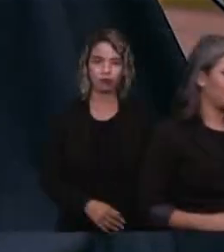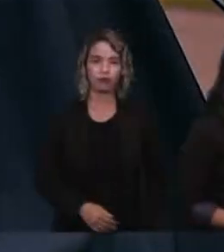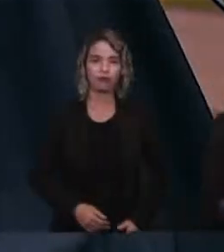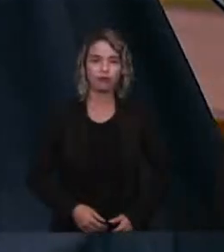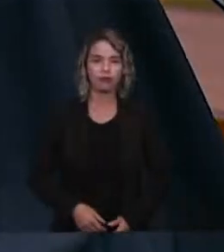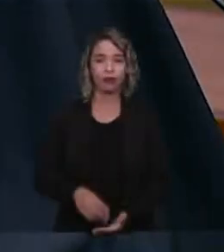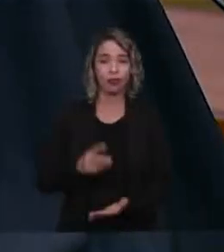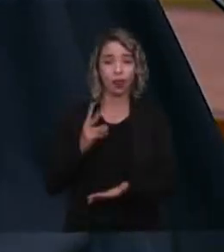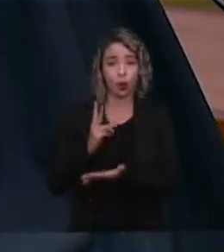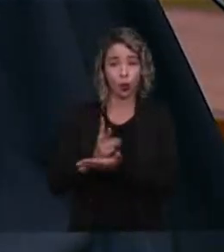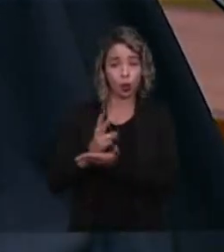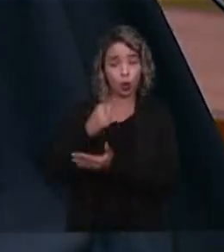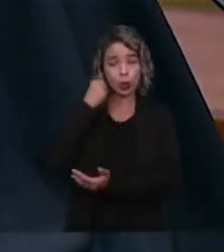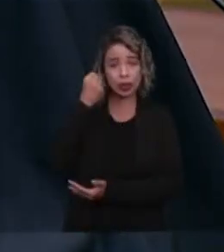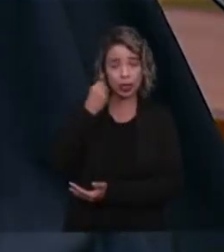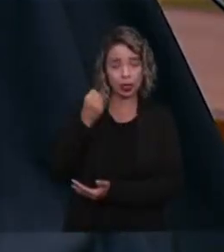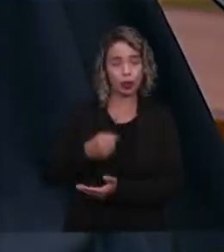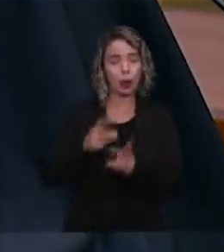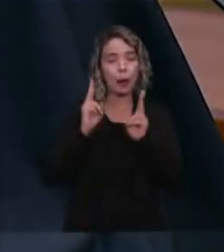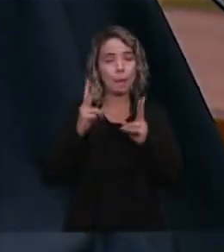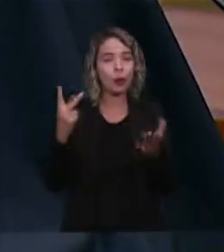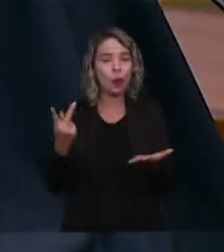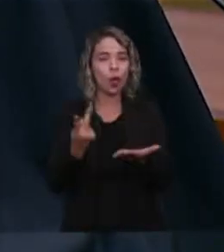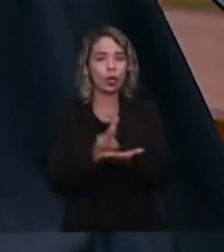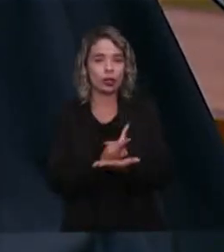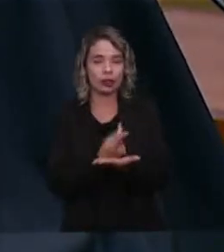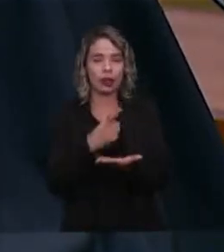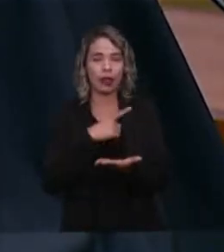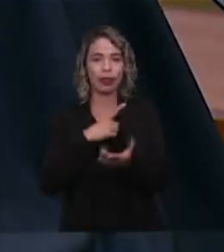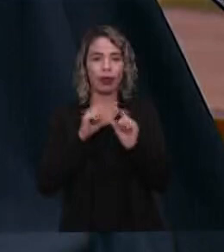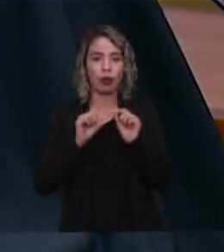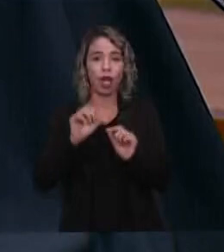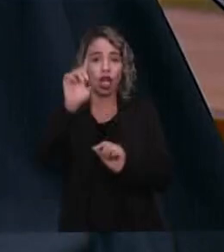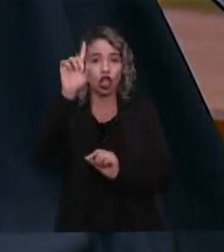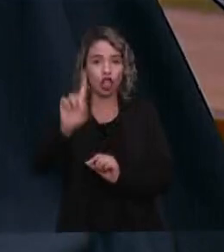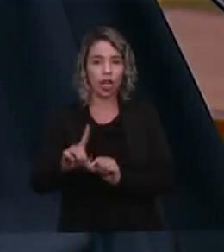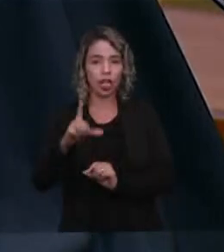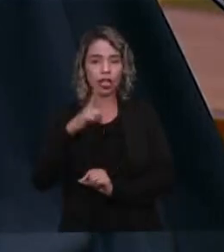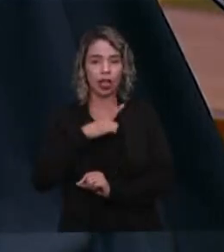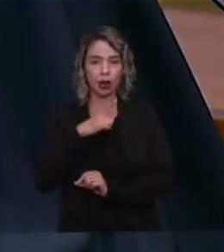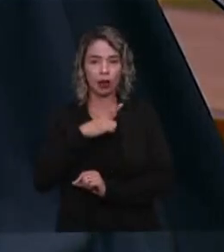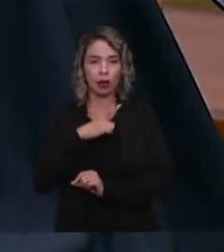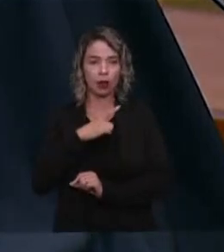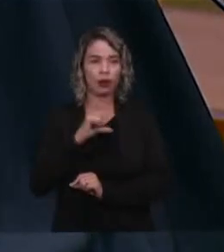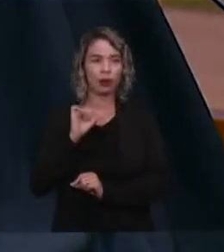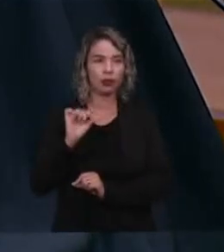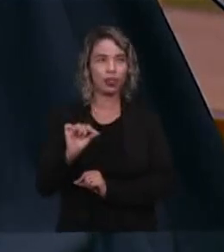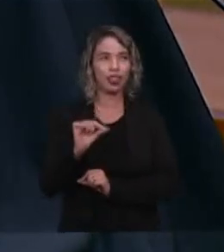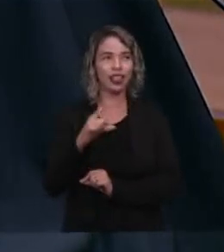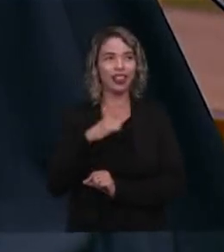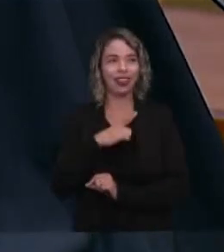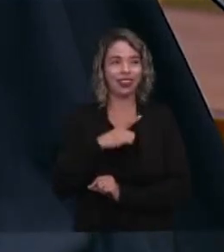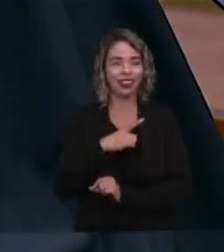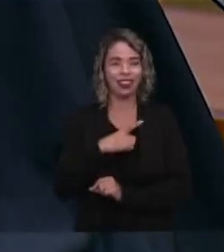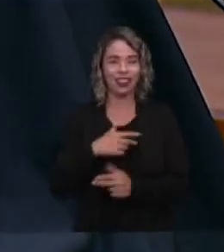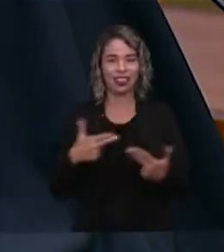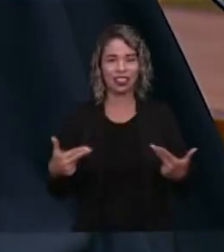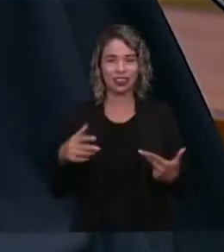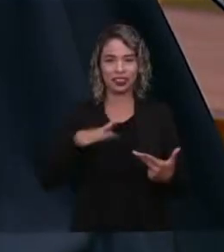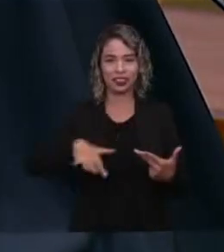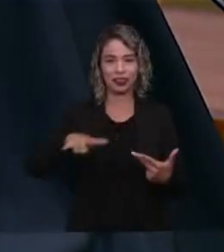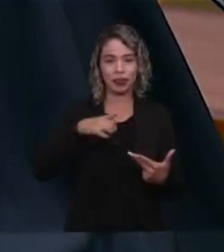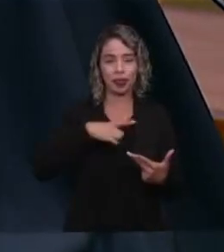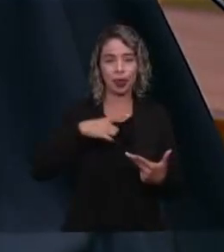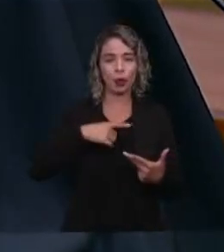o ex-senador. Na mesma ocasião, o defendente também levou à direção da BR Distribuidora pleito formulado pelo setor sucrocoleiro afetado